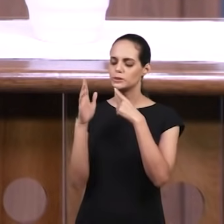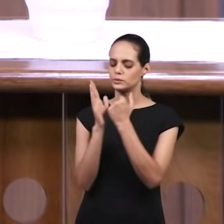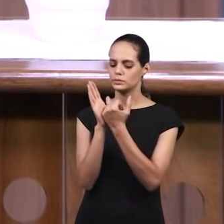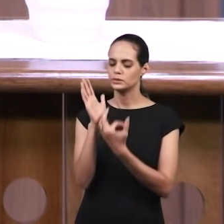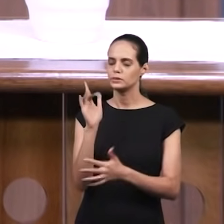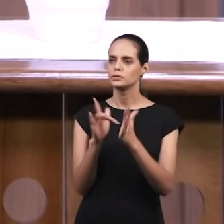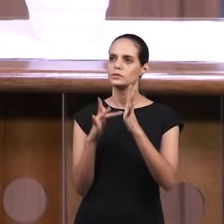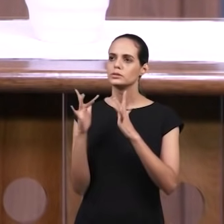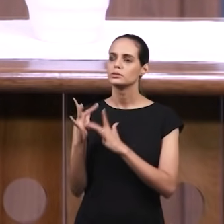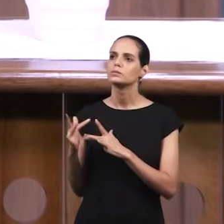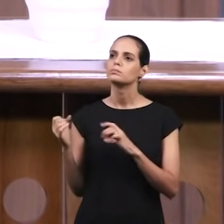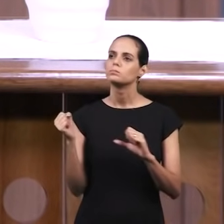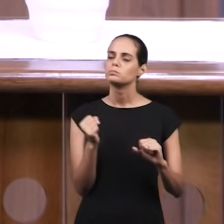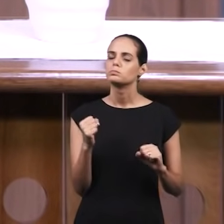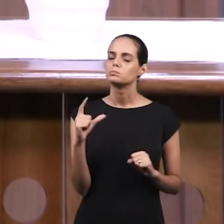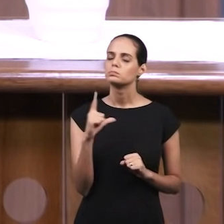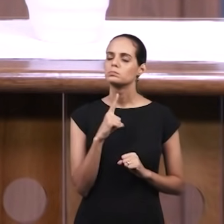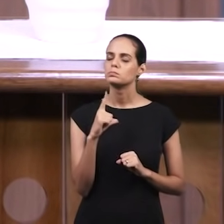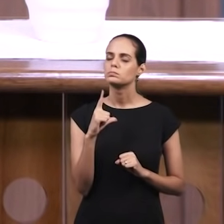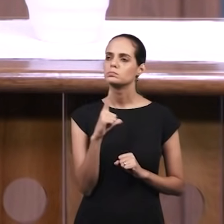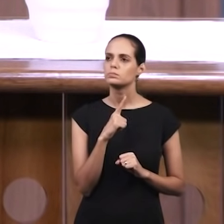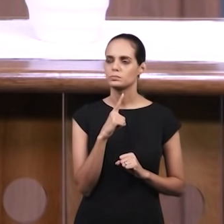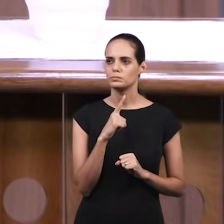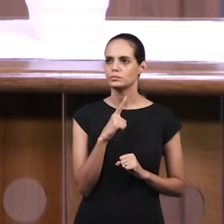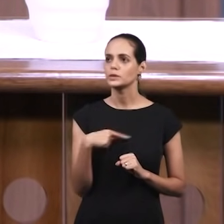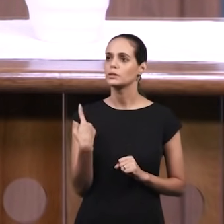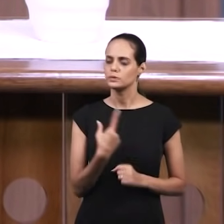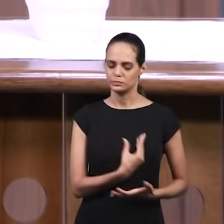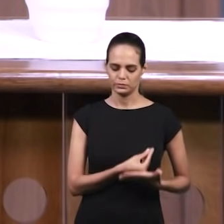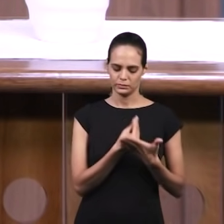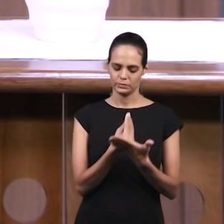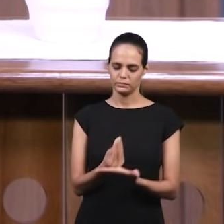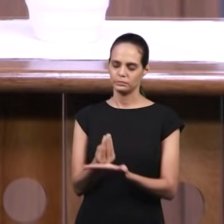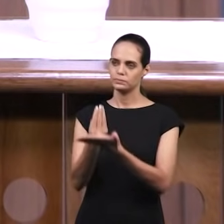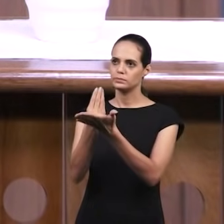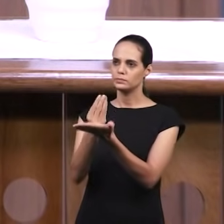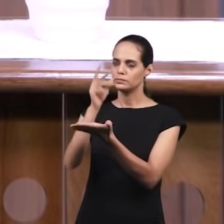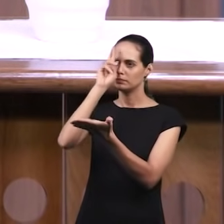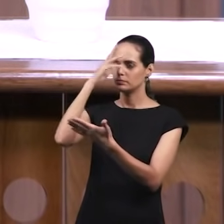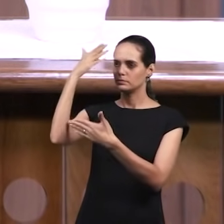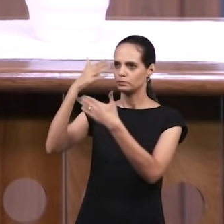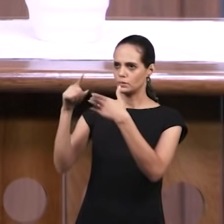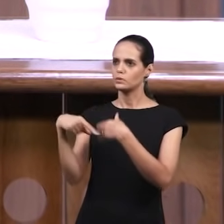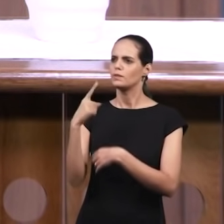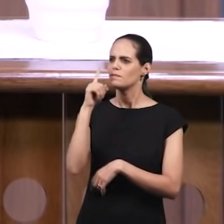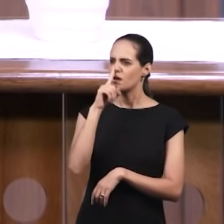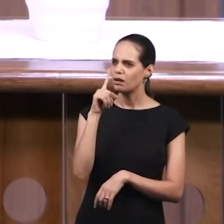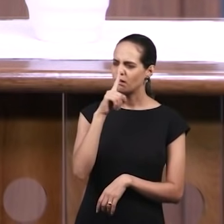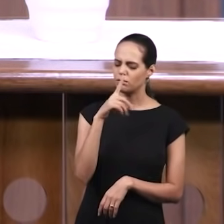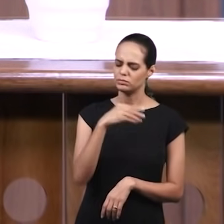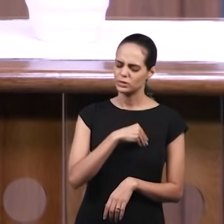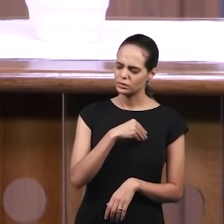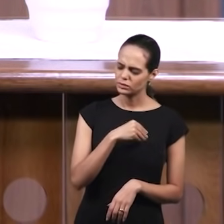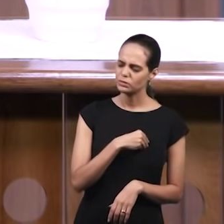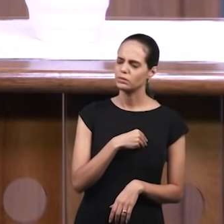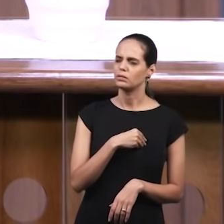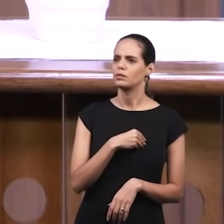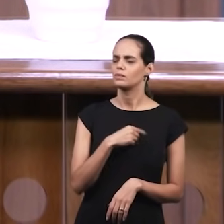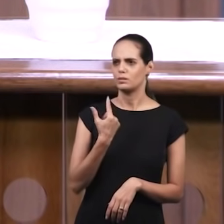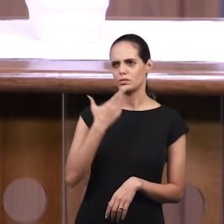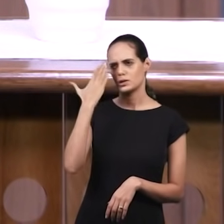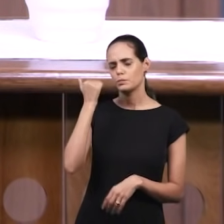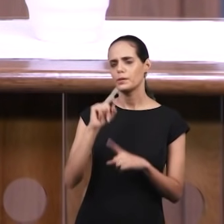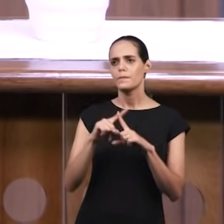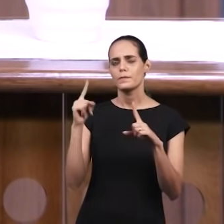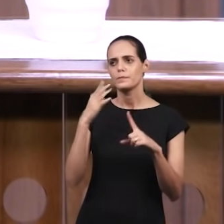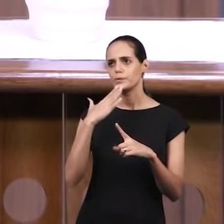Senhor Jesus. Colocamos a nossa vida diante de Ti, Senhor, reconhecendo que somos pecadores, imperfeitos, mas pedindo, Senhor, que